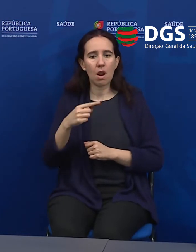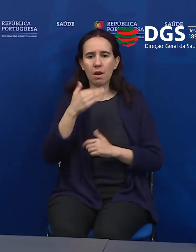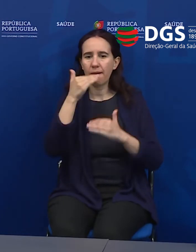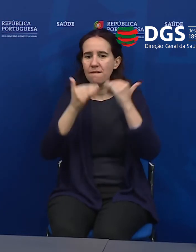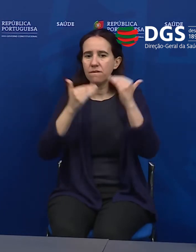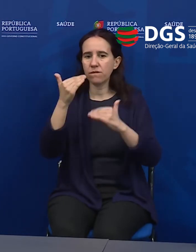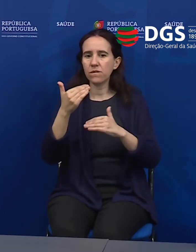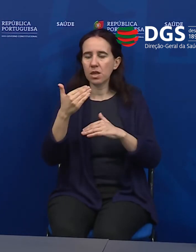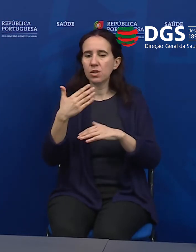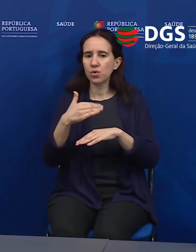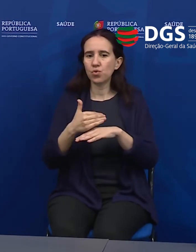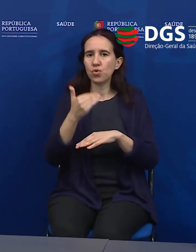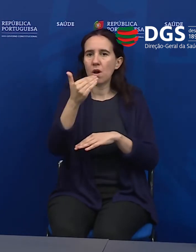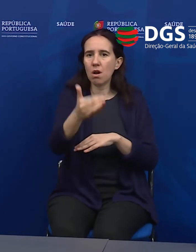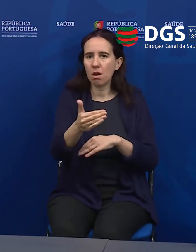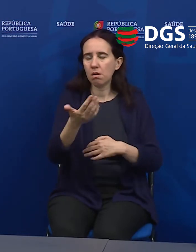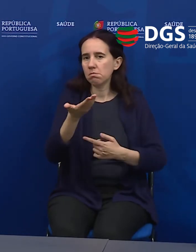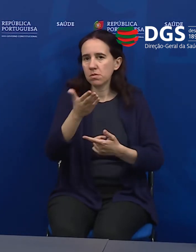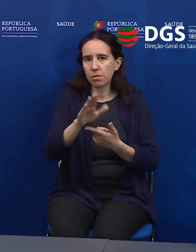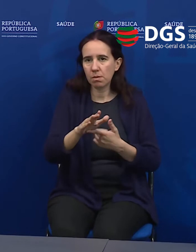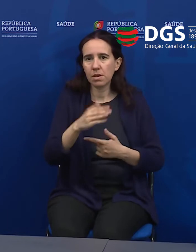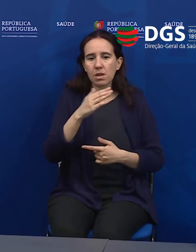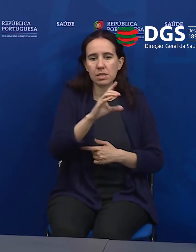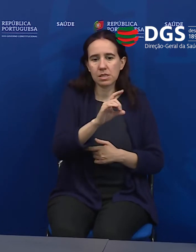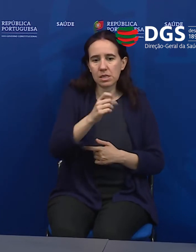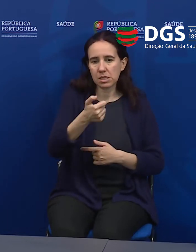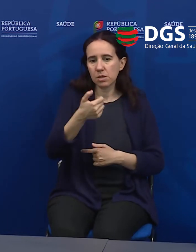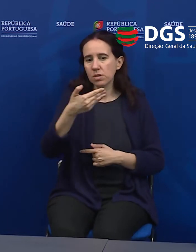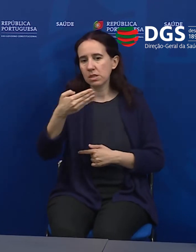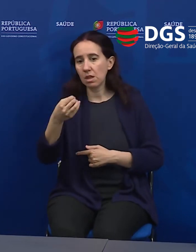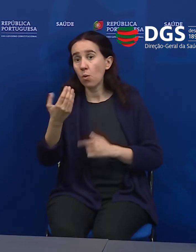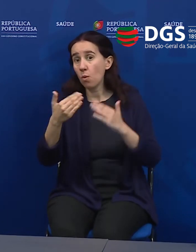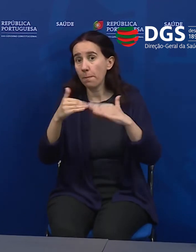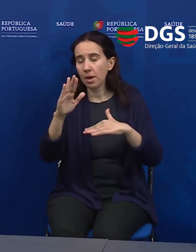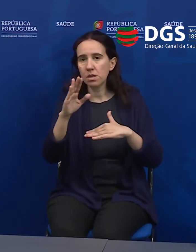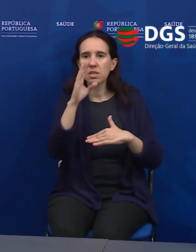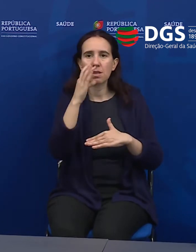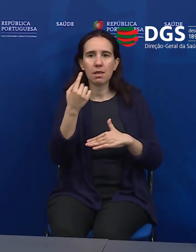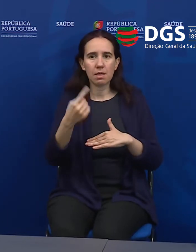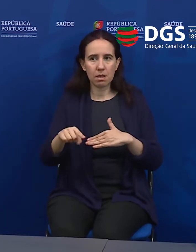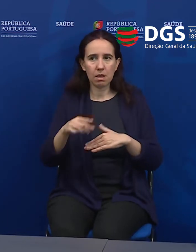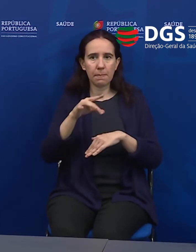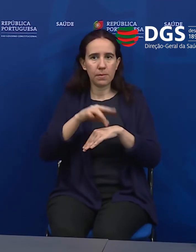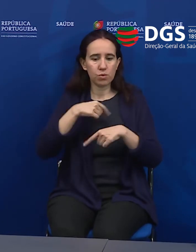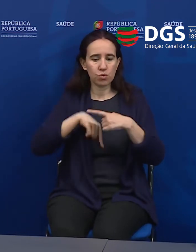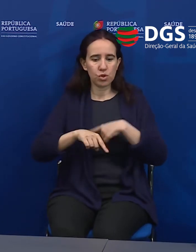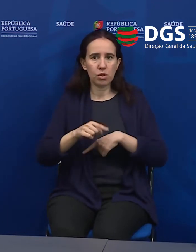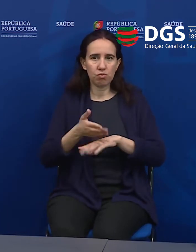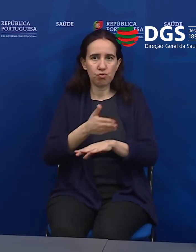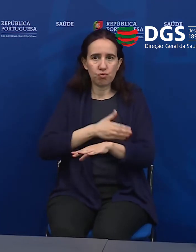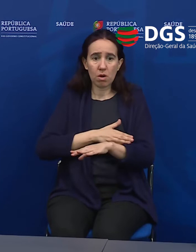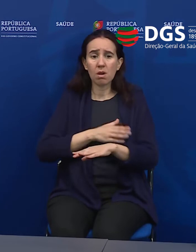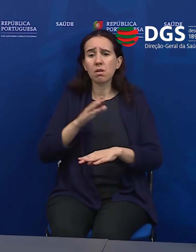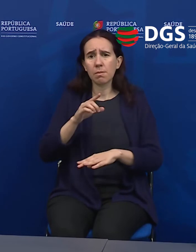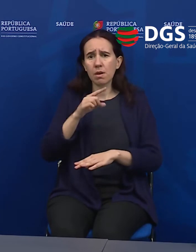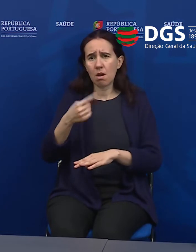idade avançada, nomeadamente 65, 70 anos ou mais, e tiverem patologia associada, também há